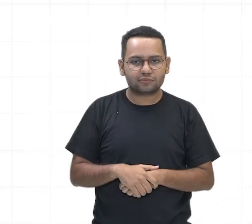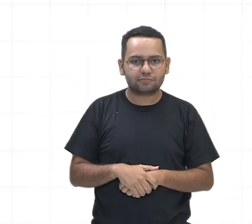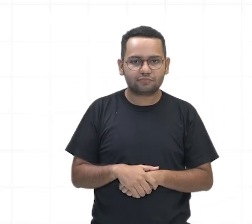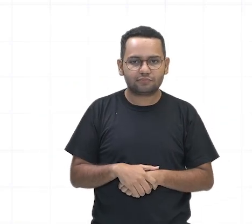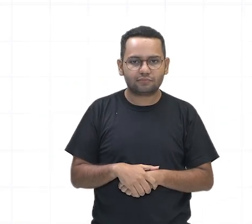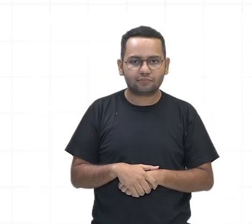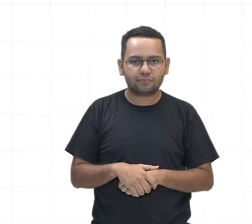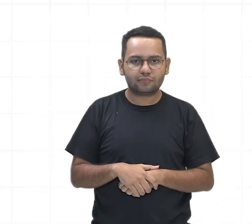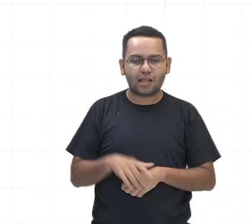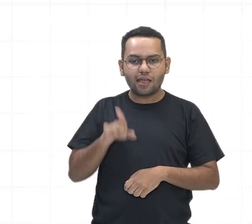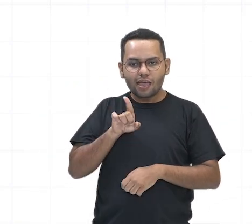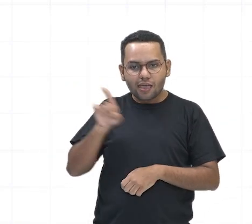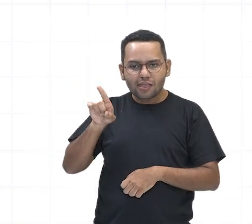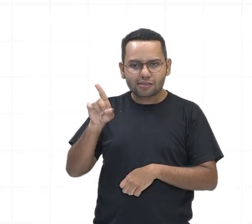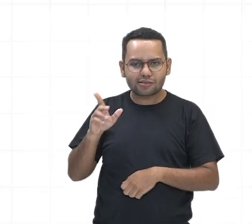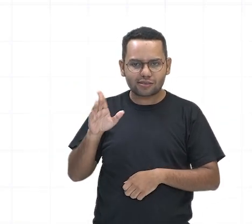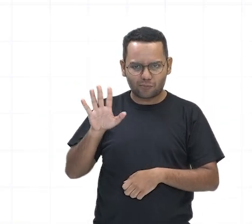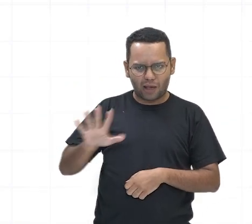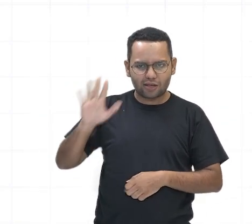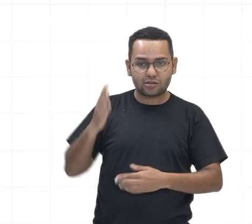tem que promover a dimensão